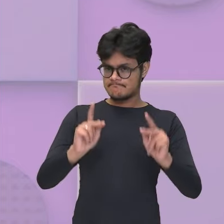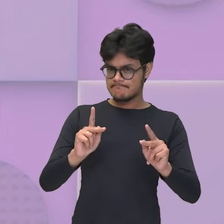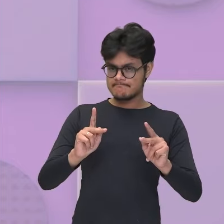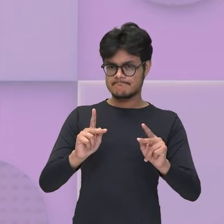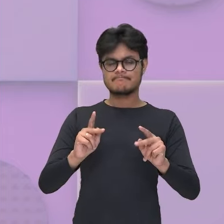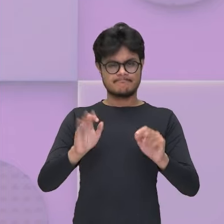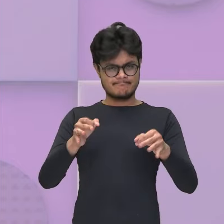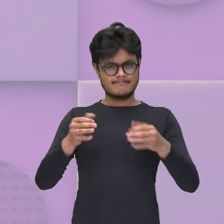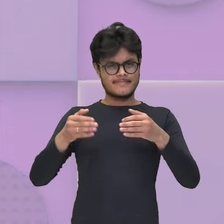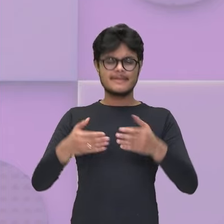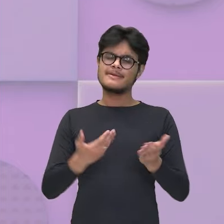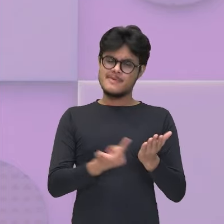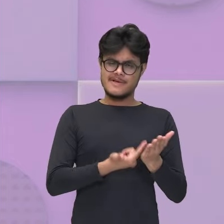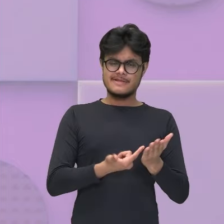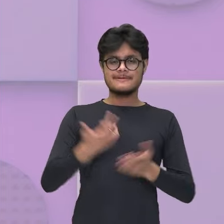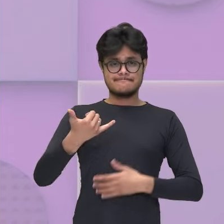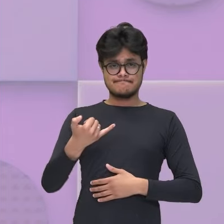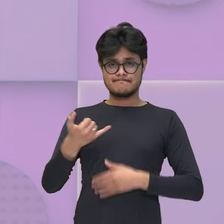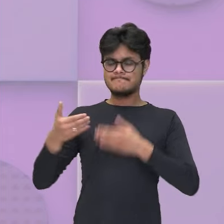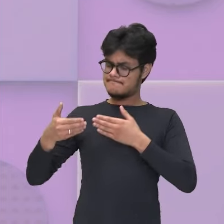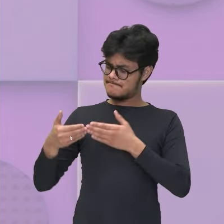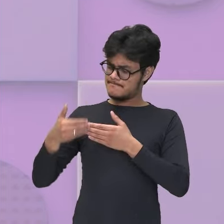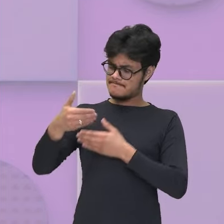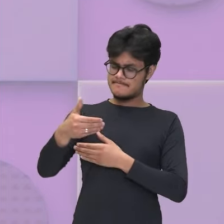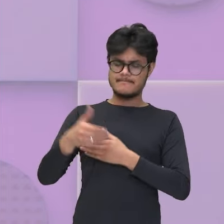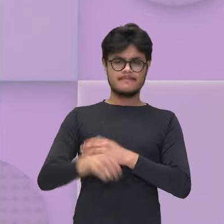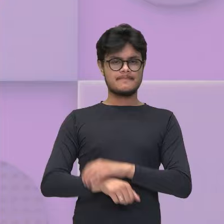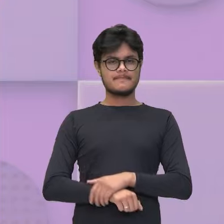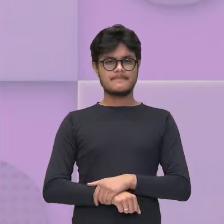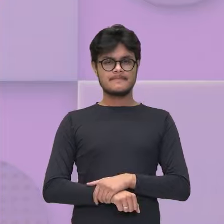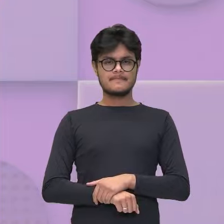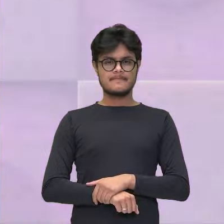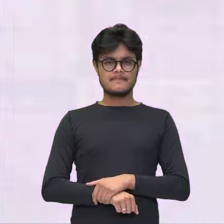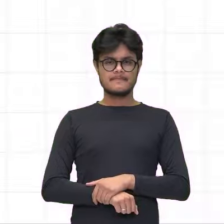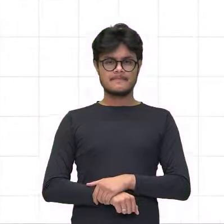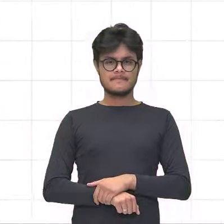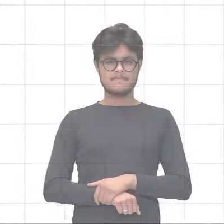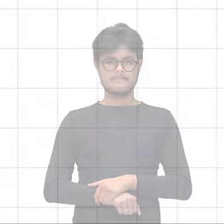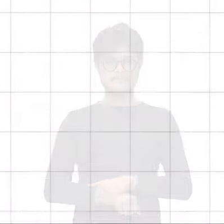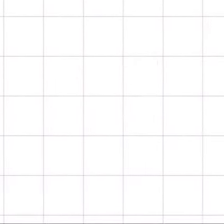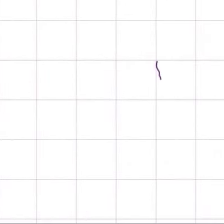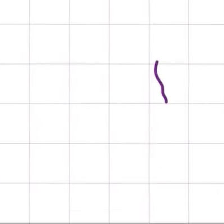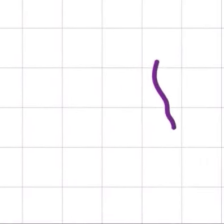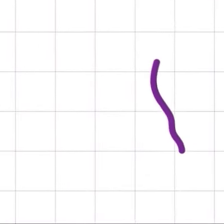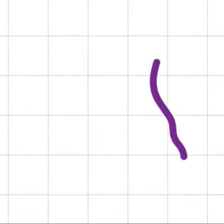Muito bem, então pegue seu caderno, pegue sua caneta e vamos para a aula.